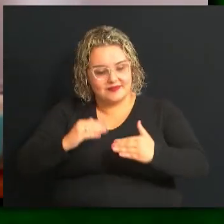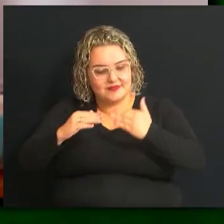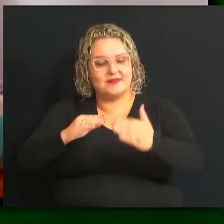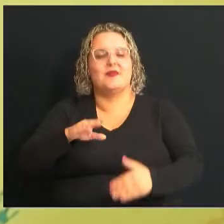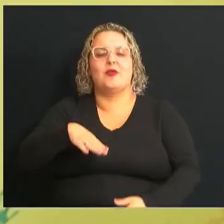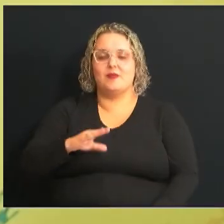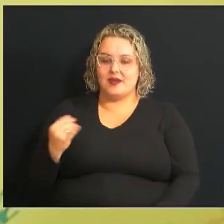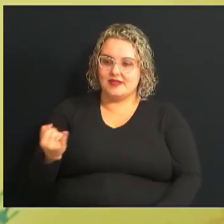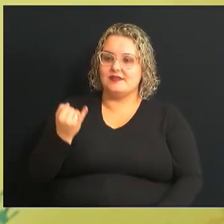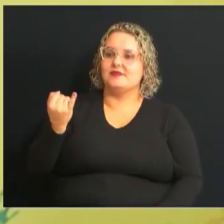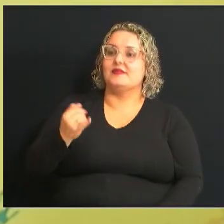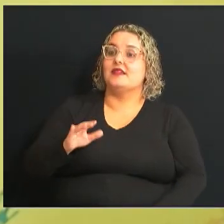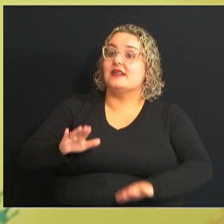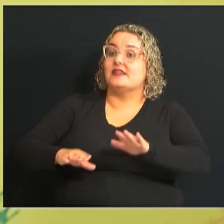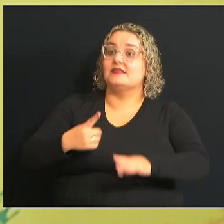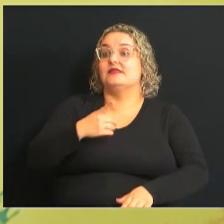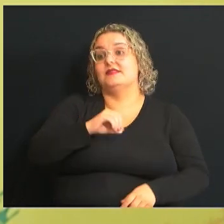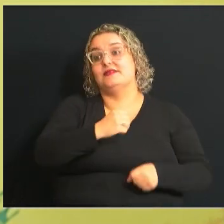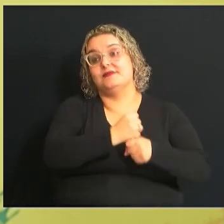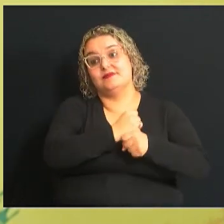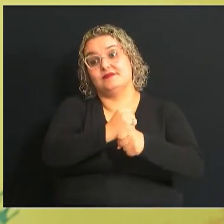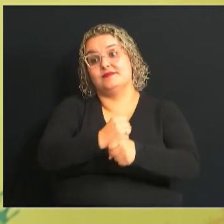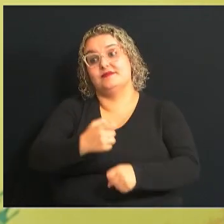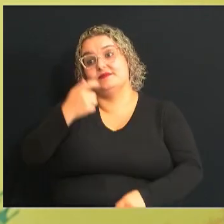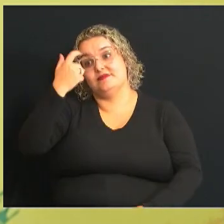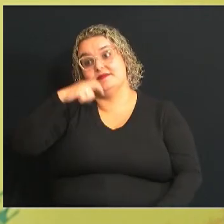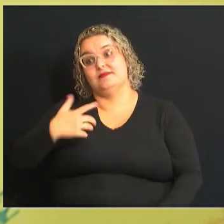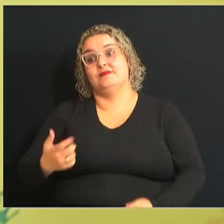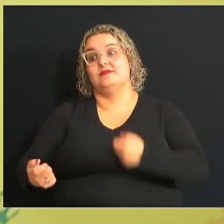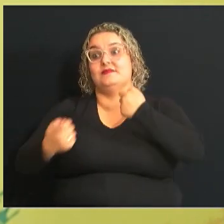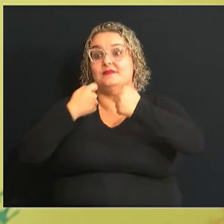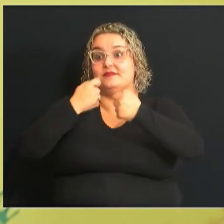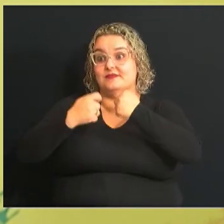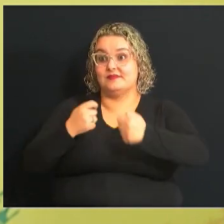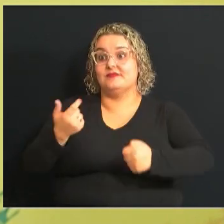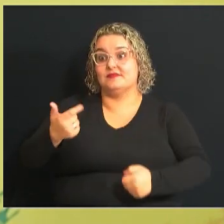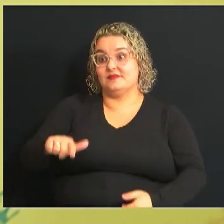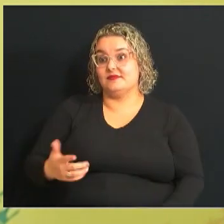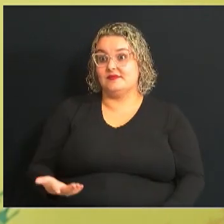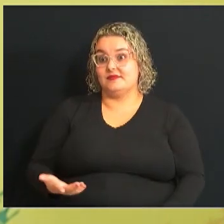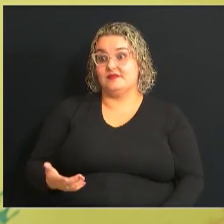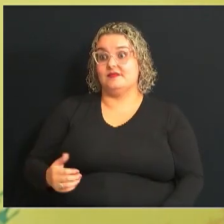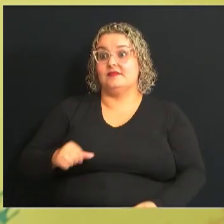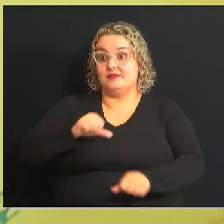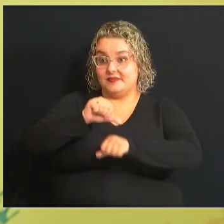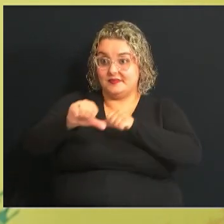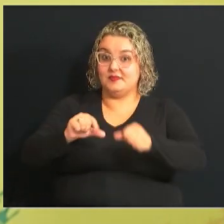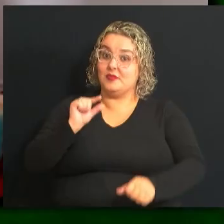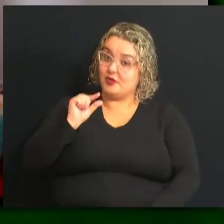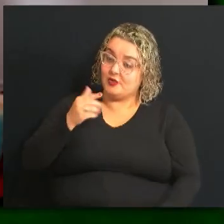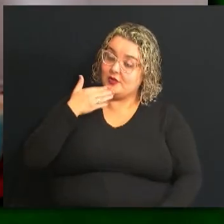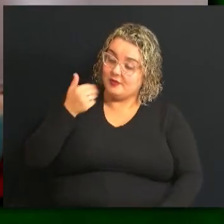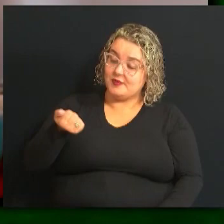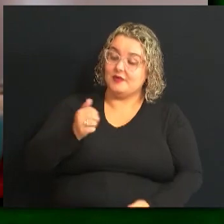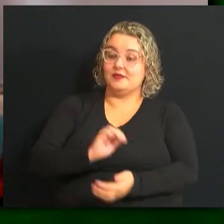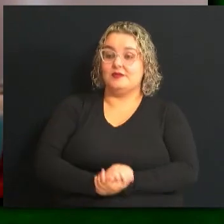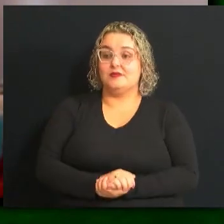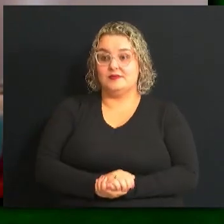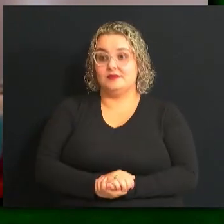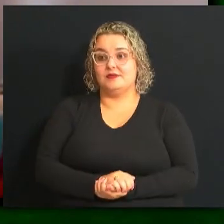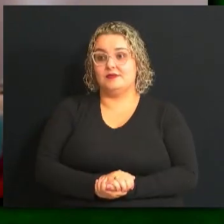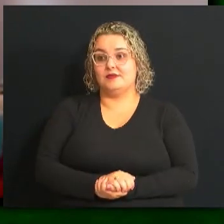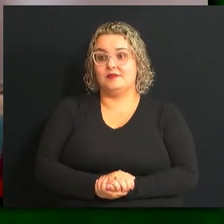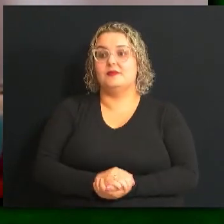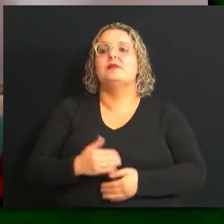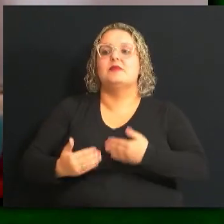Quem sabe daqui a 10 anos eu esteja te entrevistando e a situação já bem melhor, né? Mas a gente